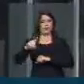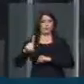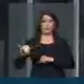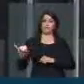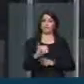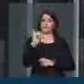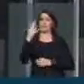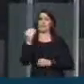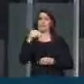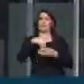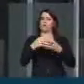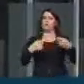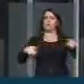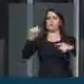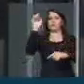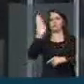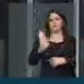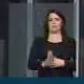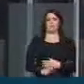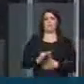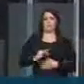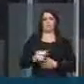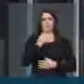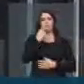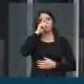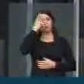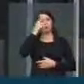histórica para a música popular brasileira, para os